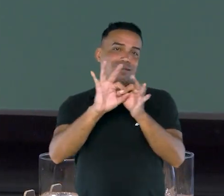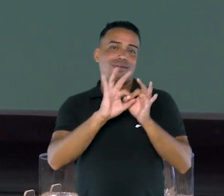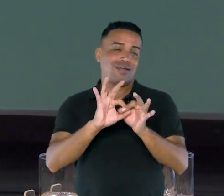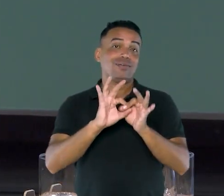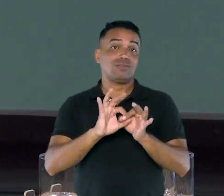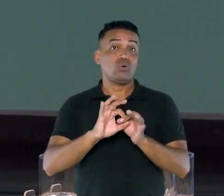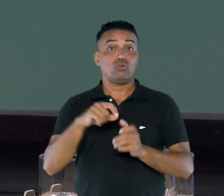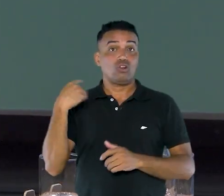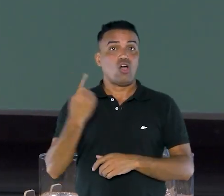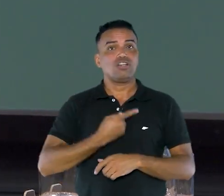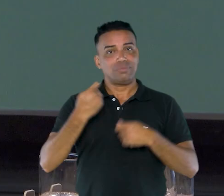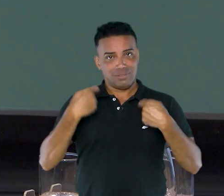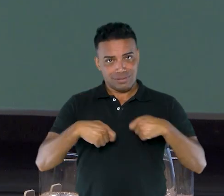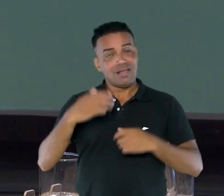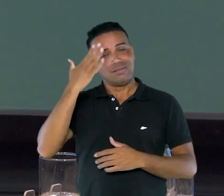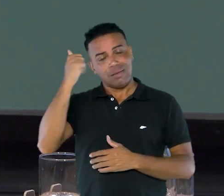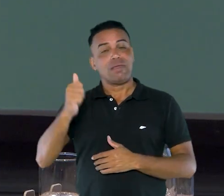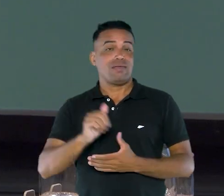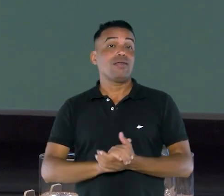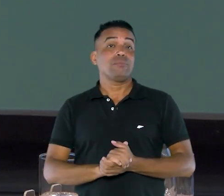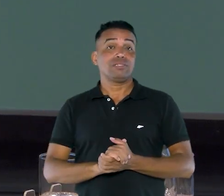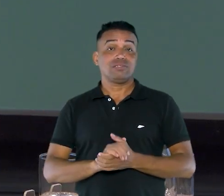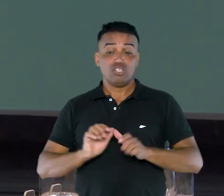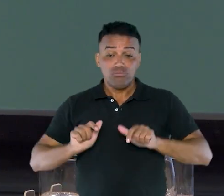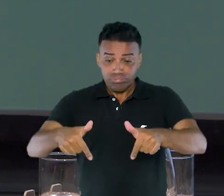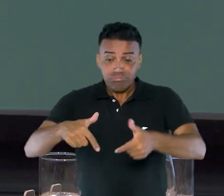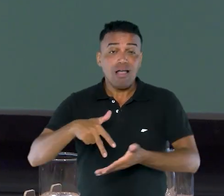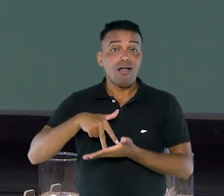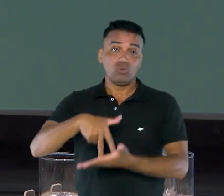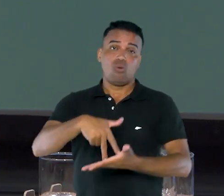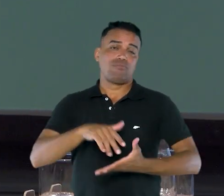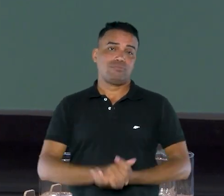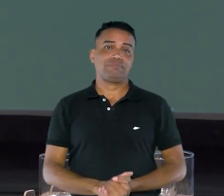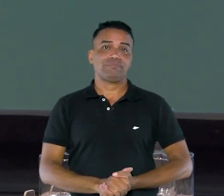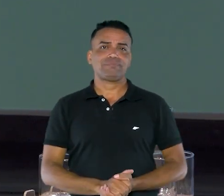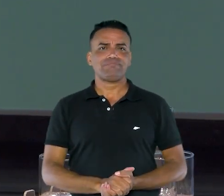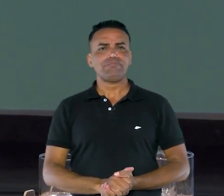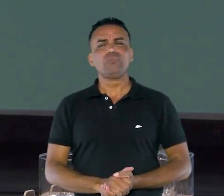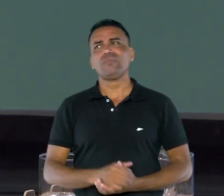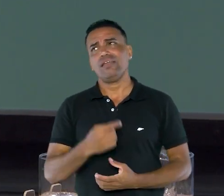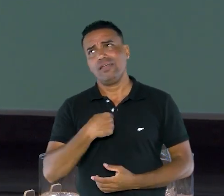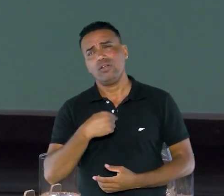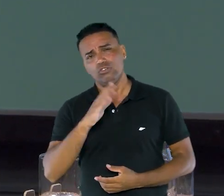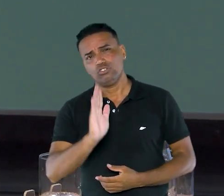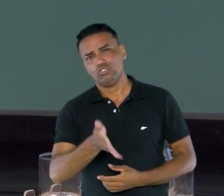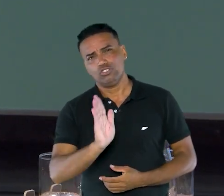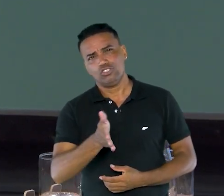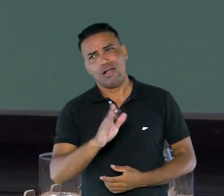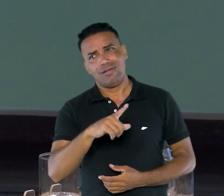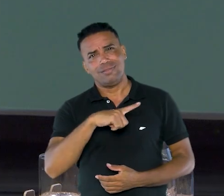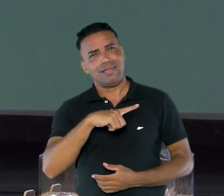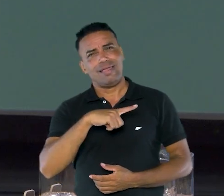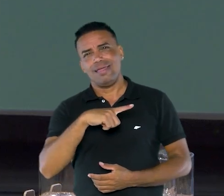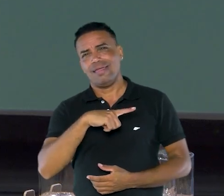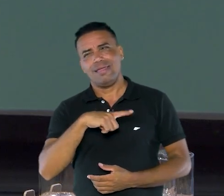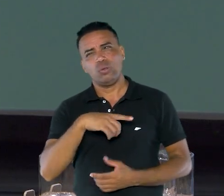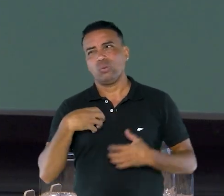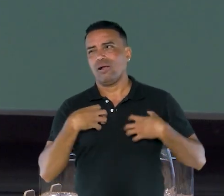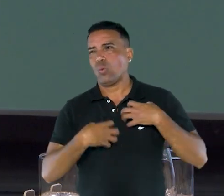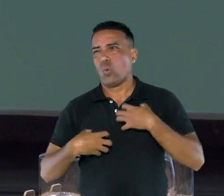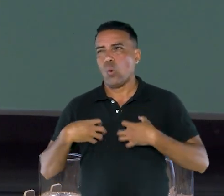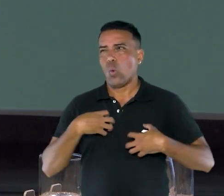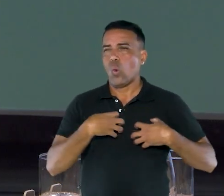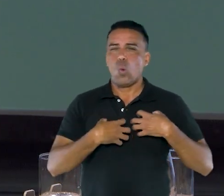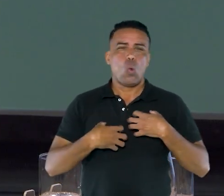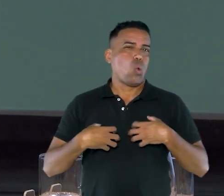É isso, a gente tem que saber disso e atuar. Como eu já tenho essas angústias,